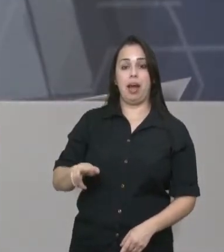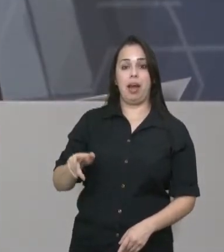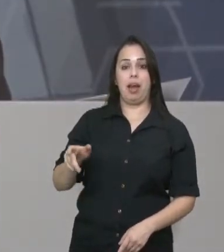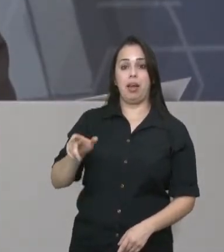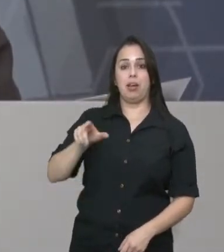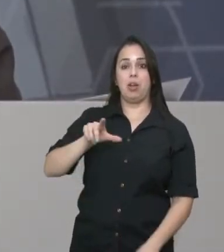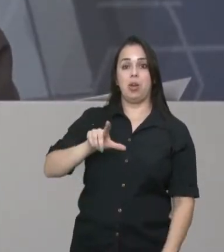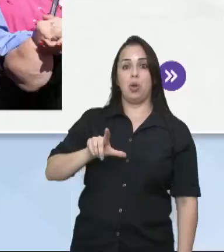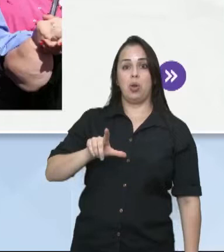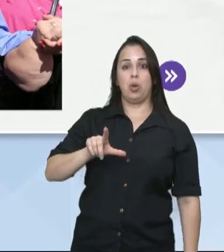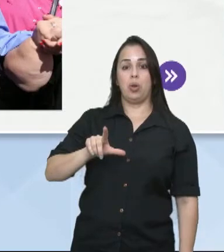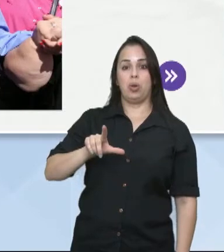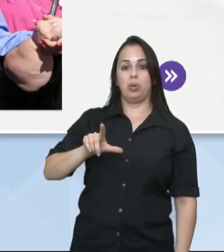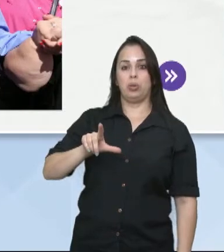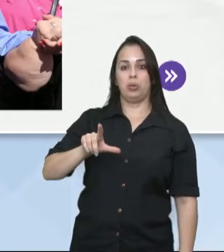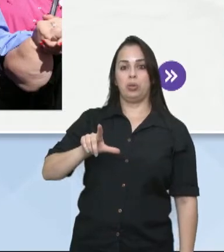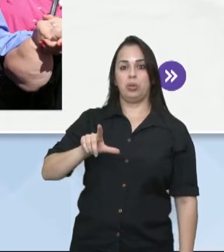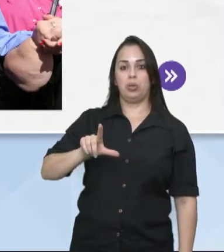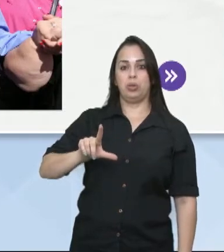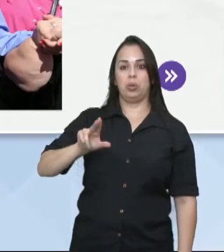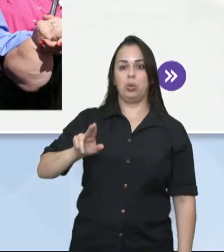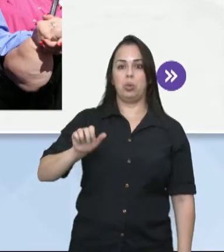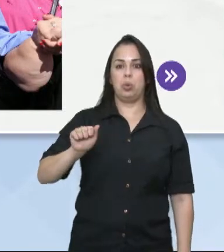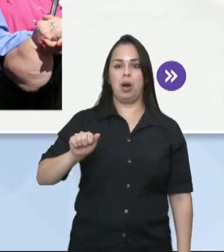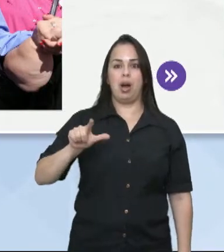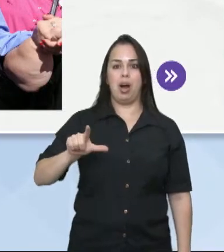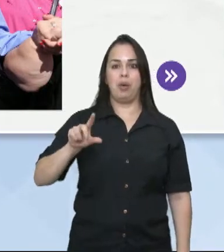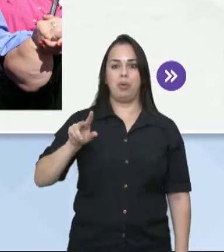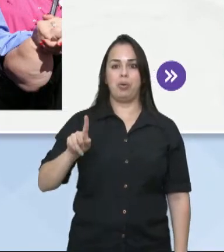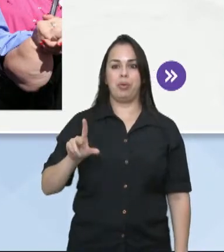da Lu Alckmin e a Ana Stella.